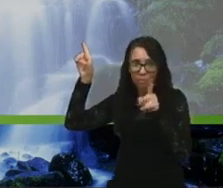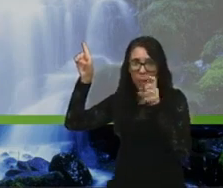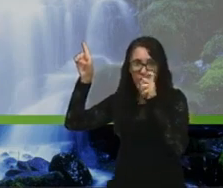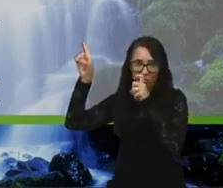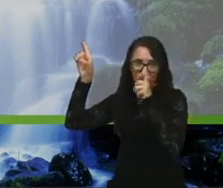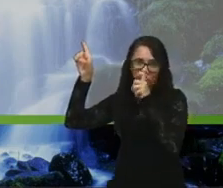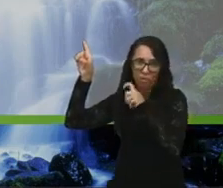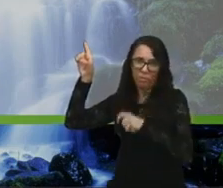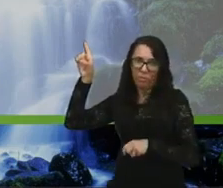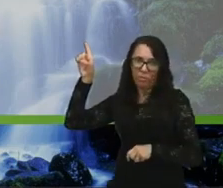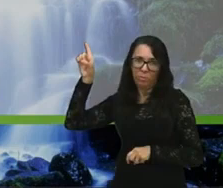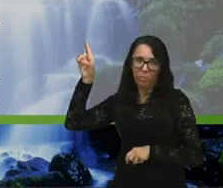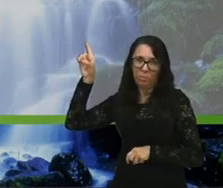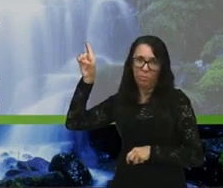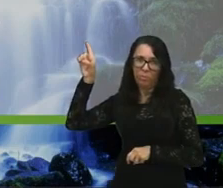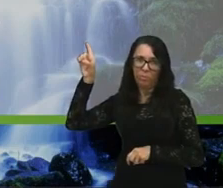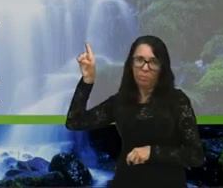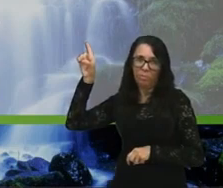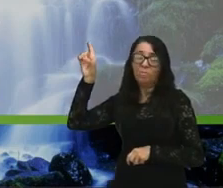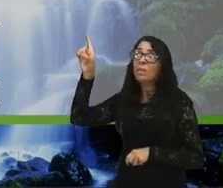contribuir,